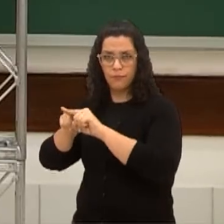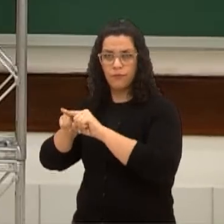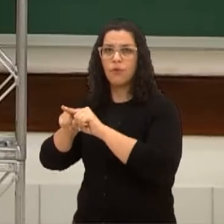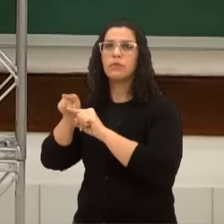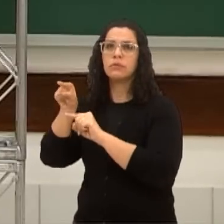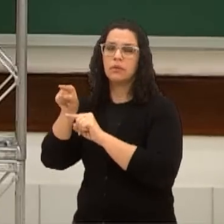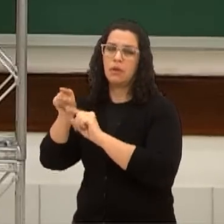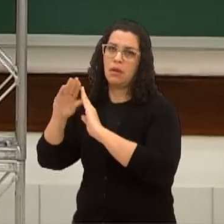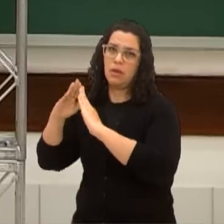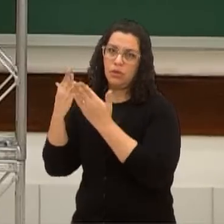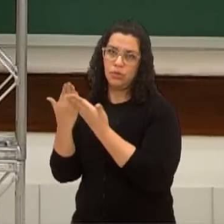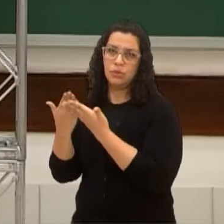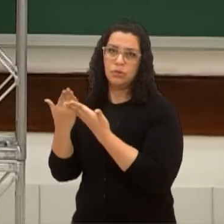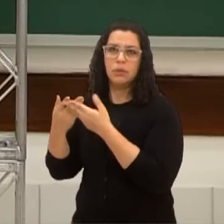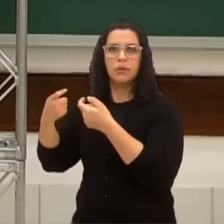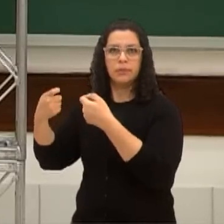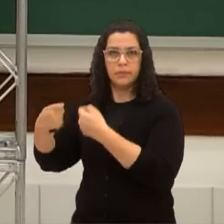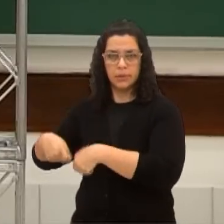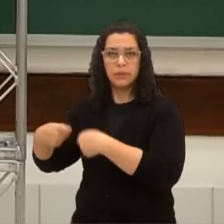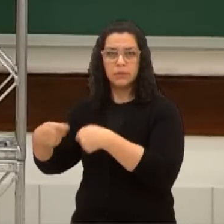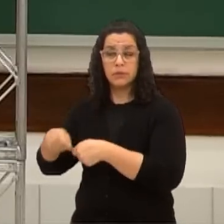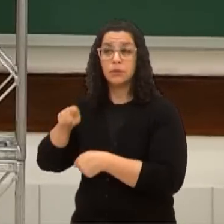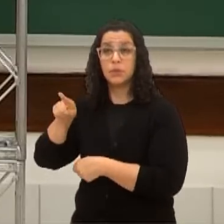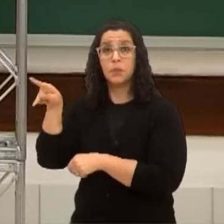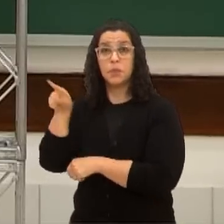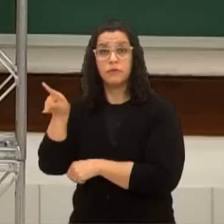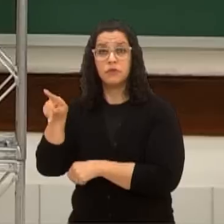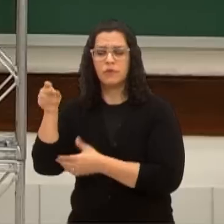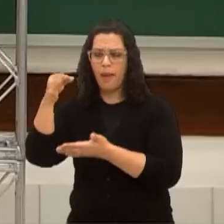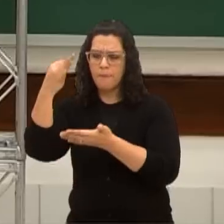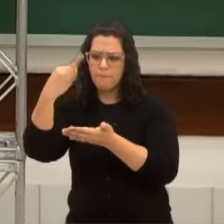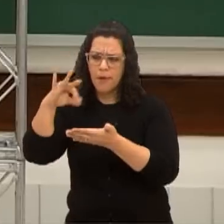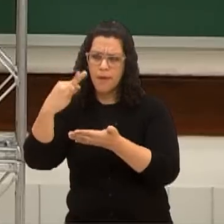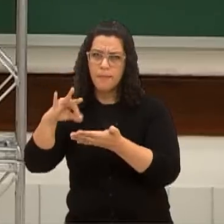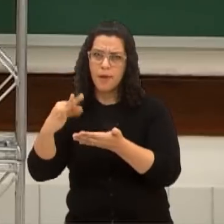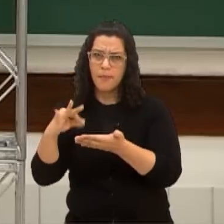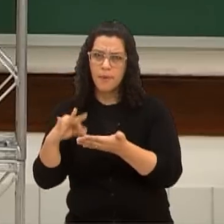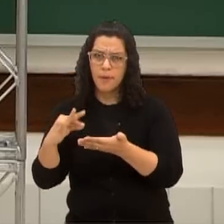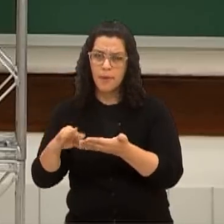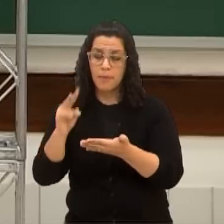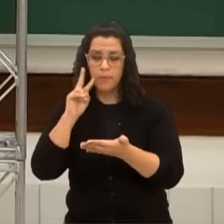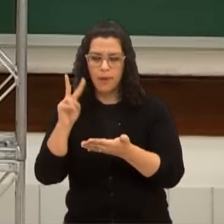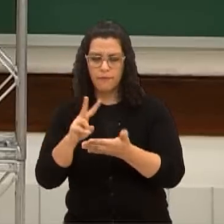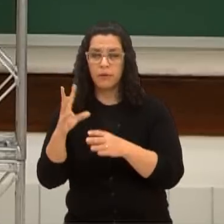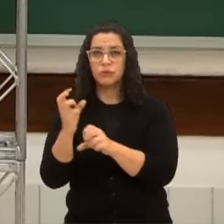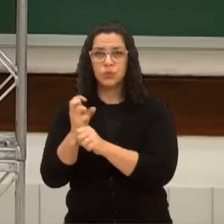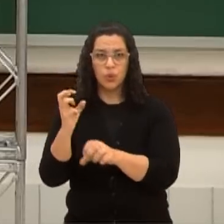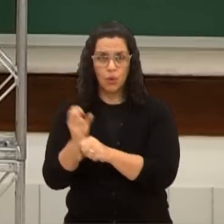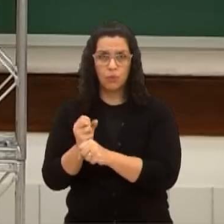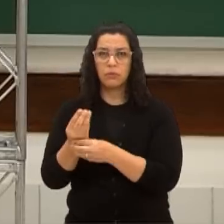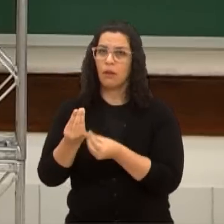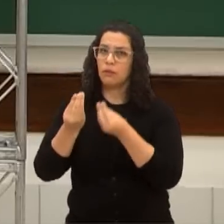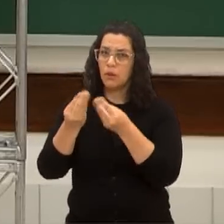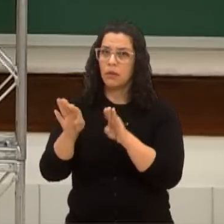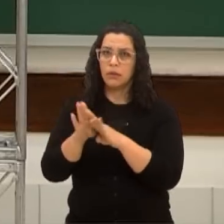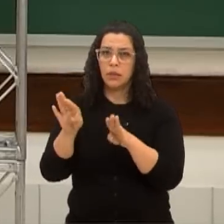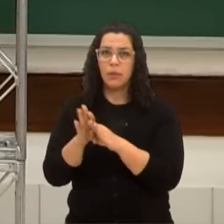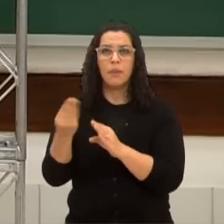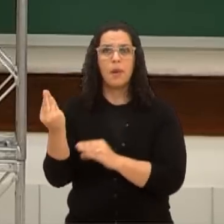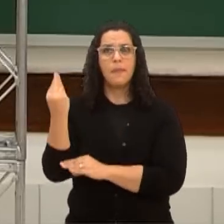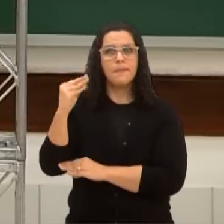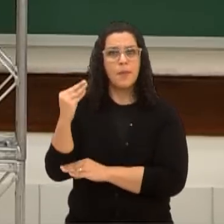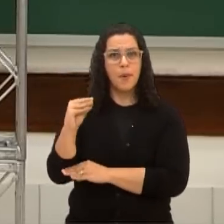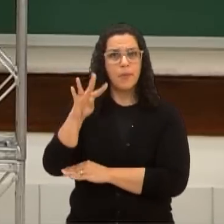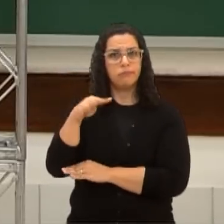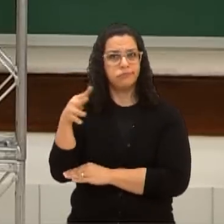casa? Devolva para a escola para que os teus professores possam corrigir e atribuir uma nota e fazer o